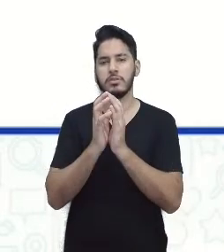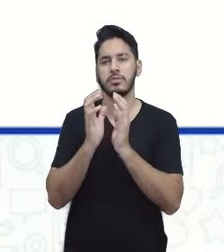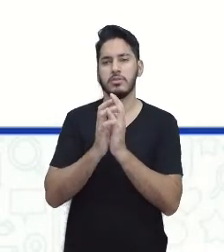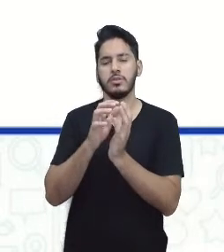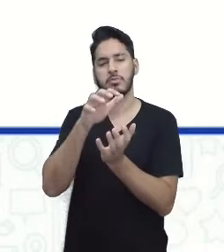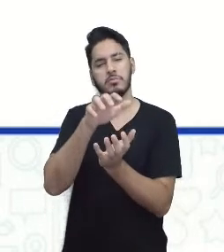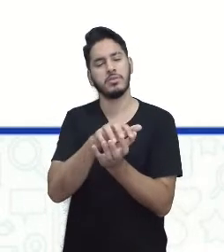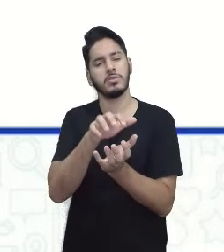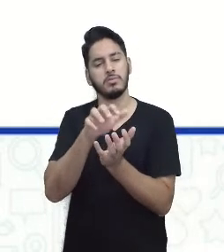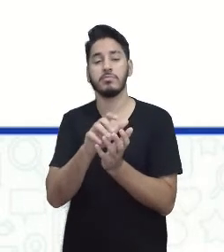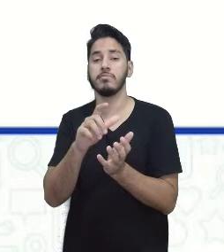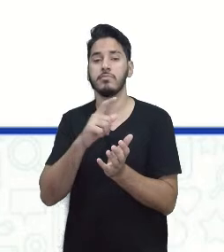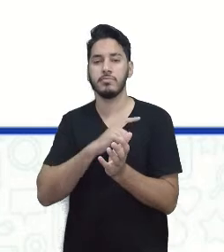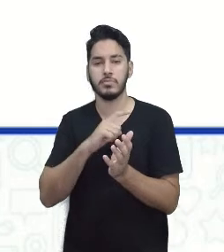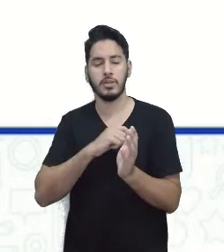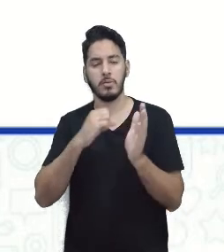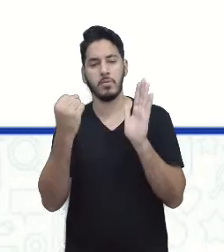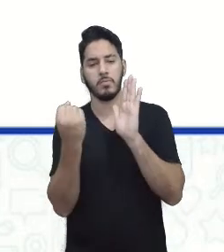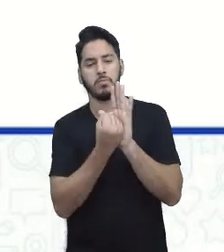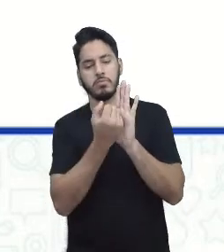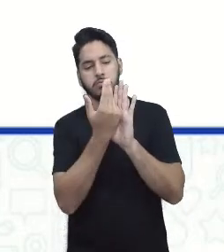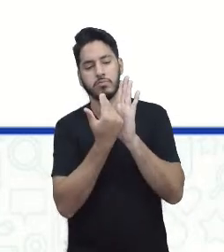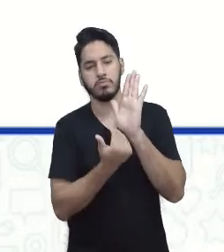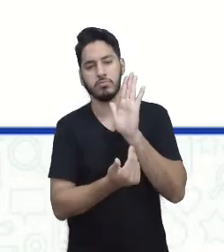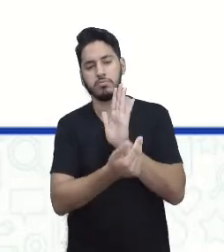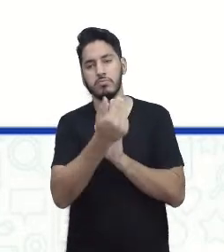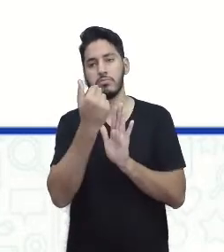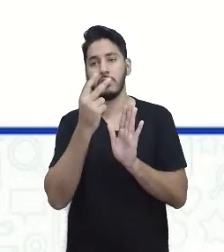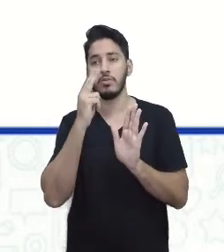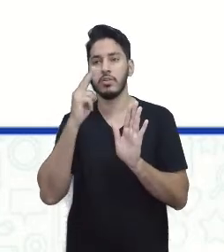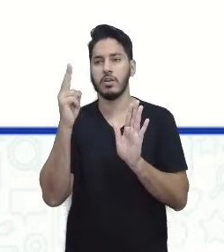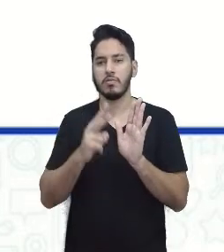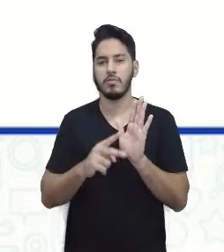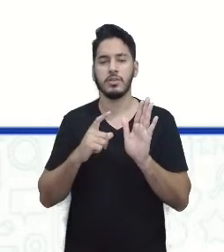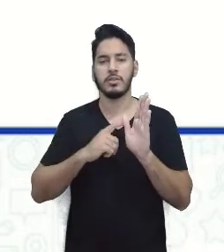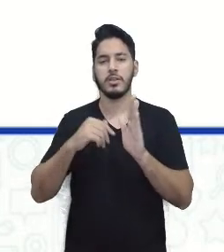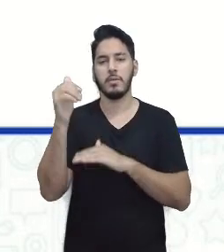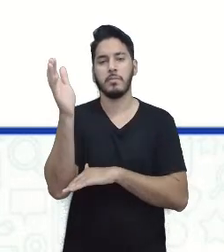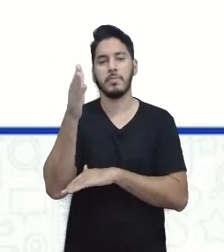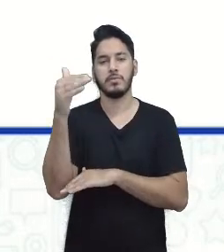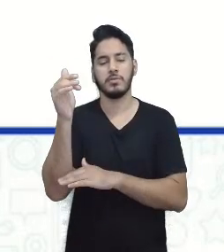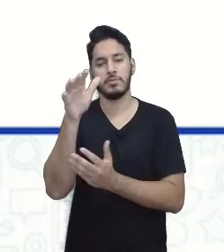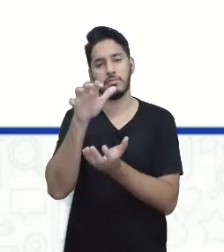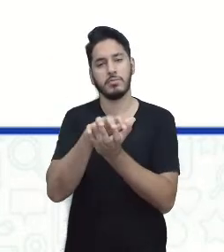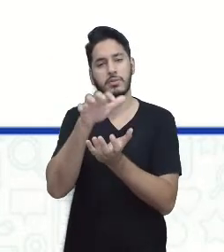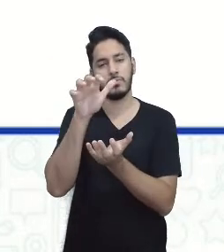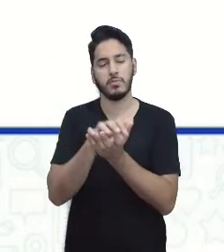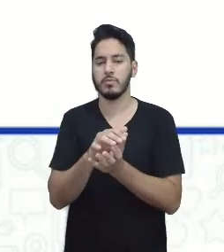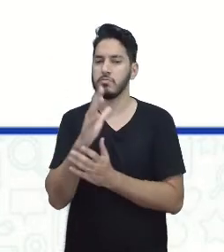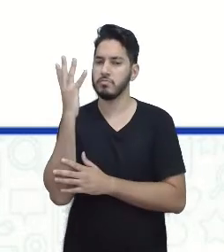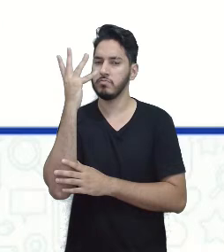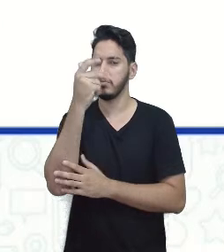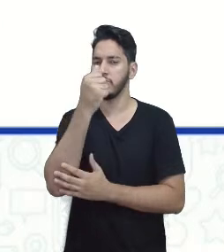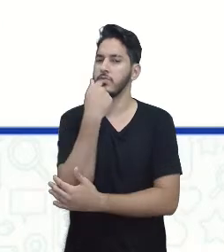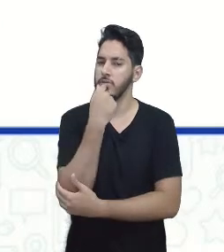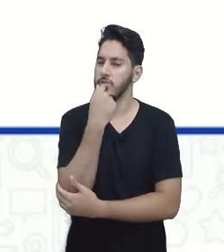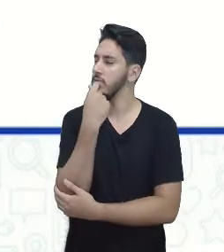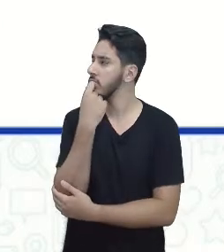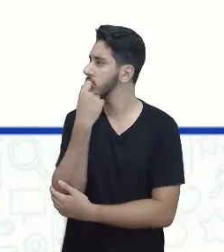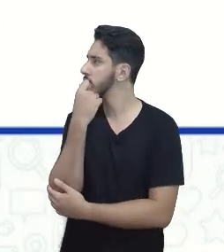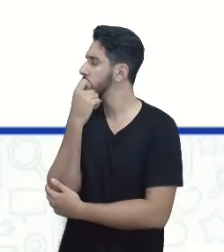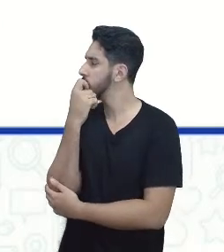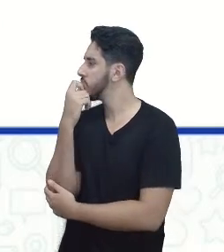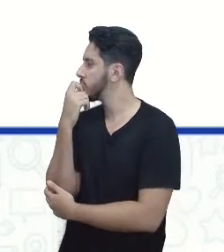tem brasões. E aí vocês estão vendo o brasão com a bandeira de Pernambuco, né? Muito bonito o nosso brasão do